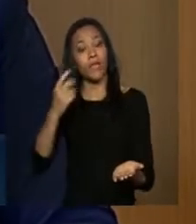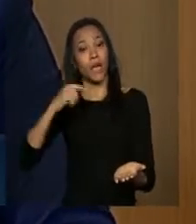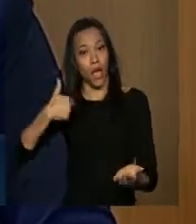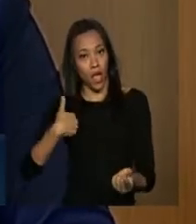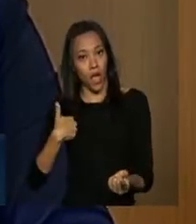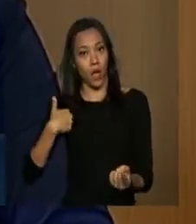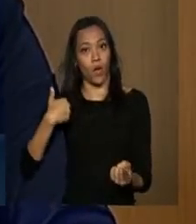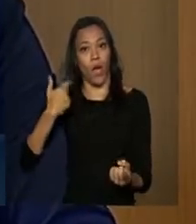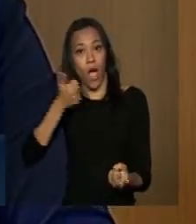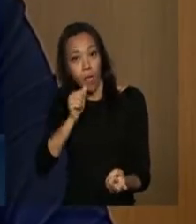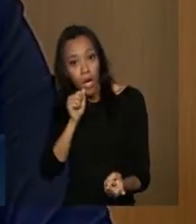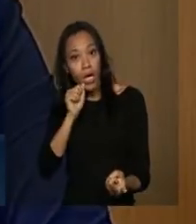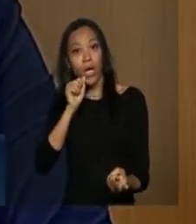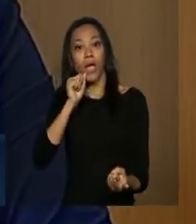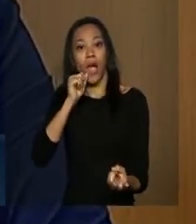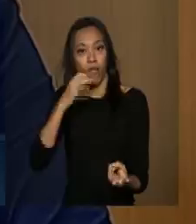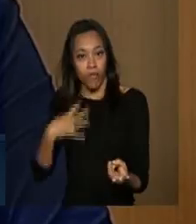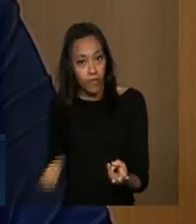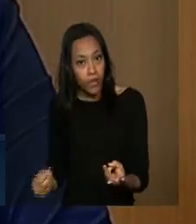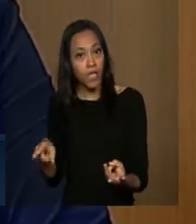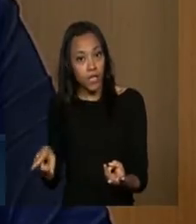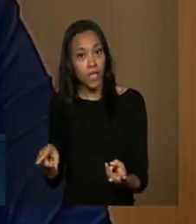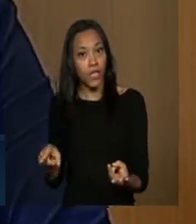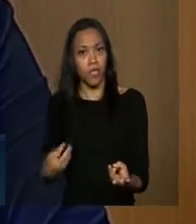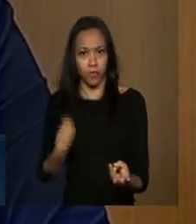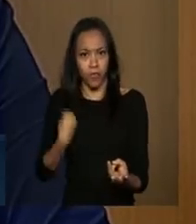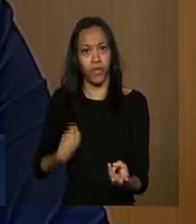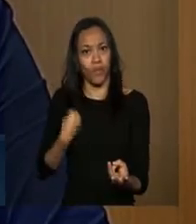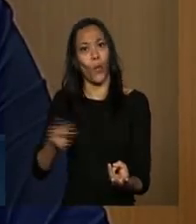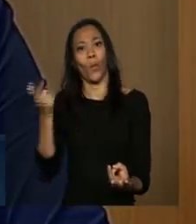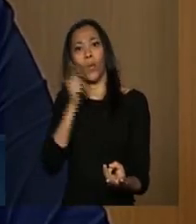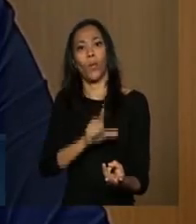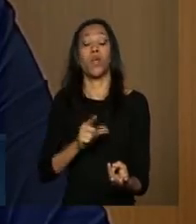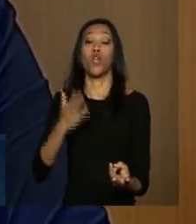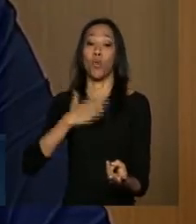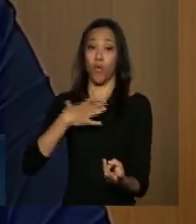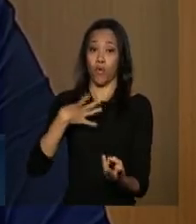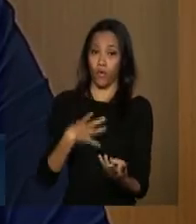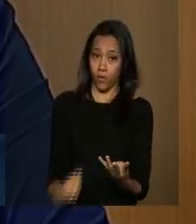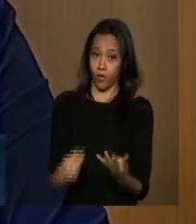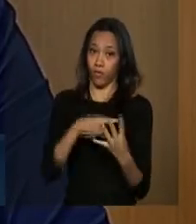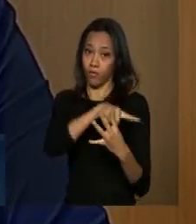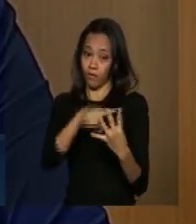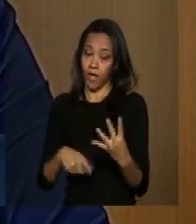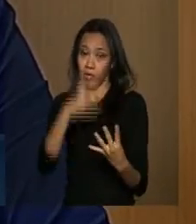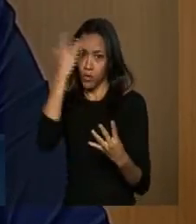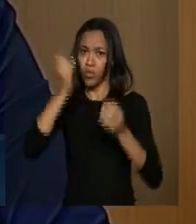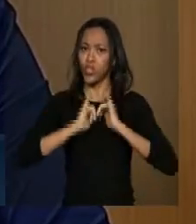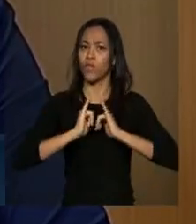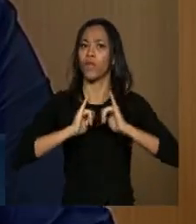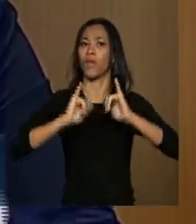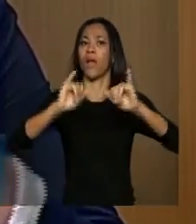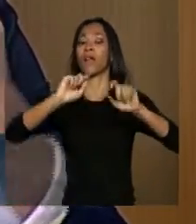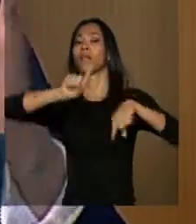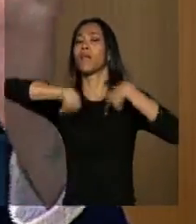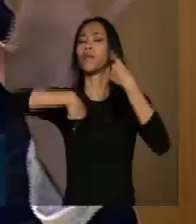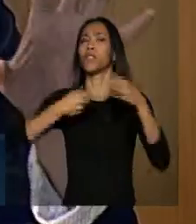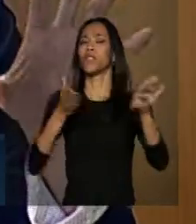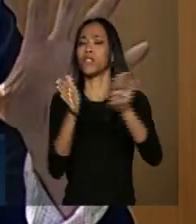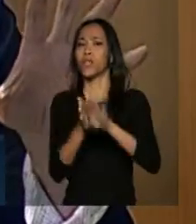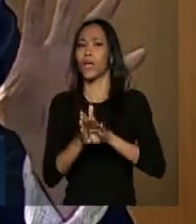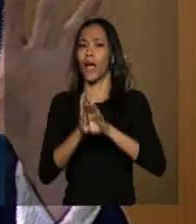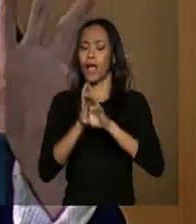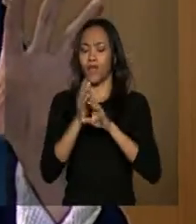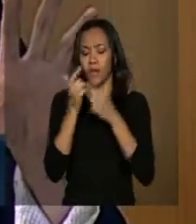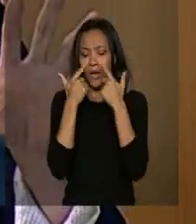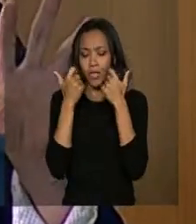eu, essa mãe, a filhinha dela que sobreviveu e o meu filhinho Felipe. No dia que a gente chegou para gravar a campanha, já vou